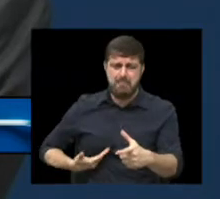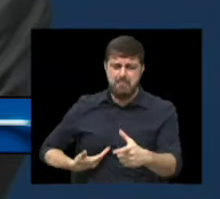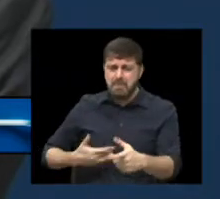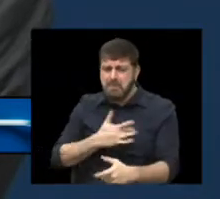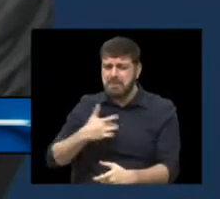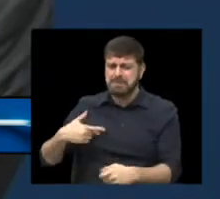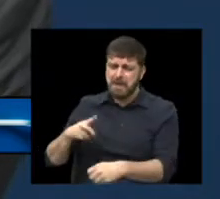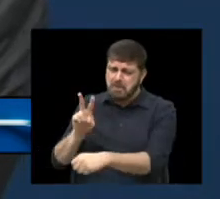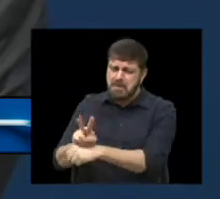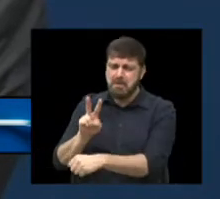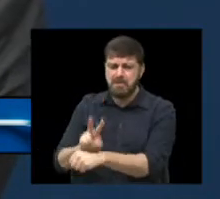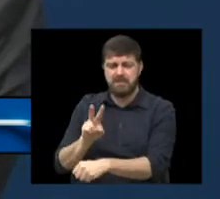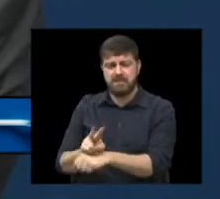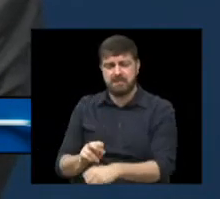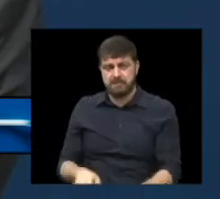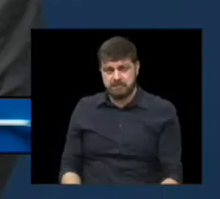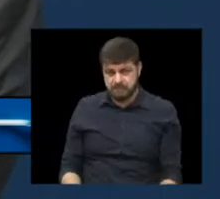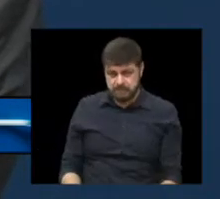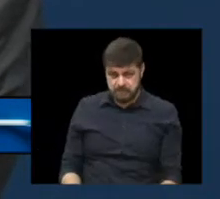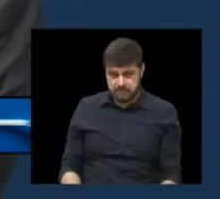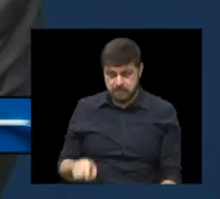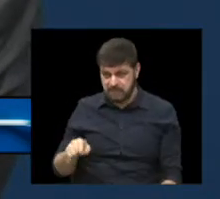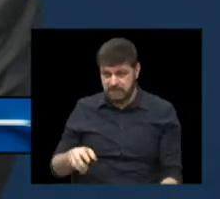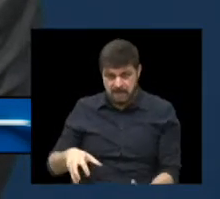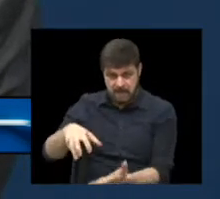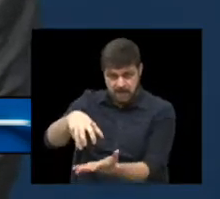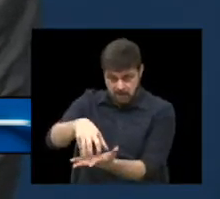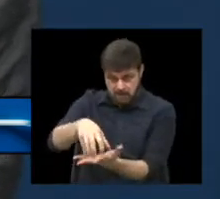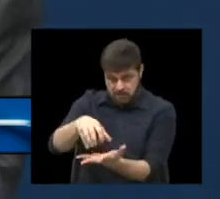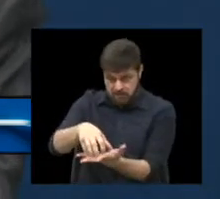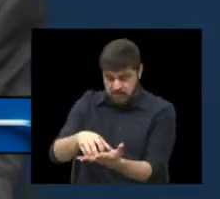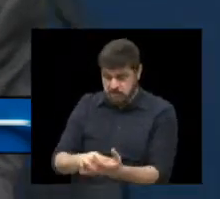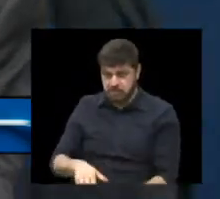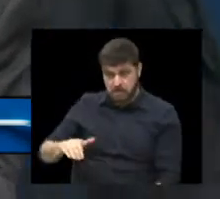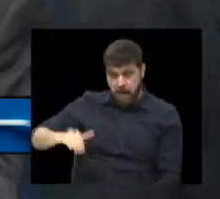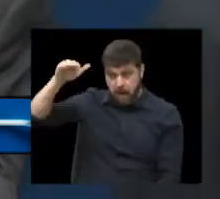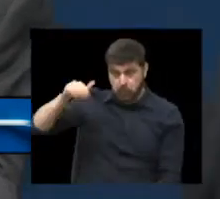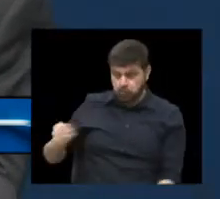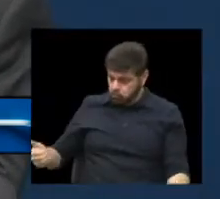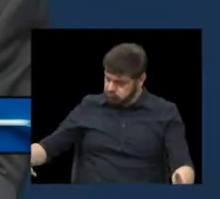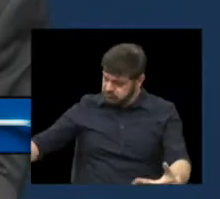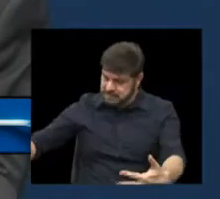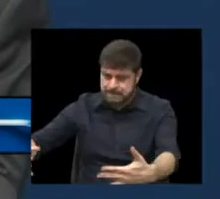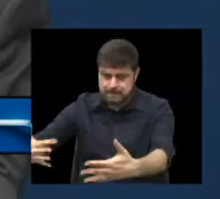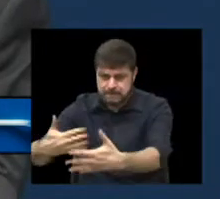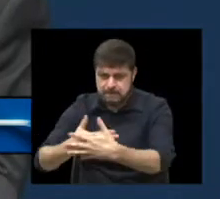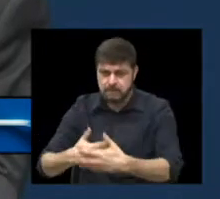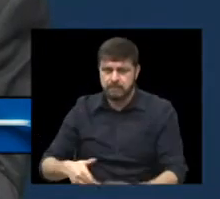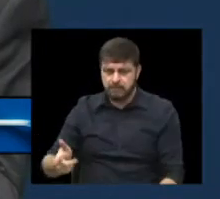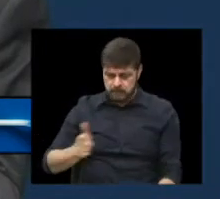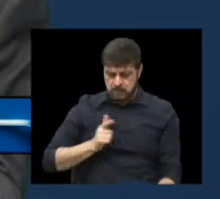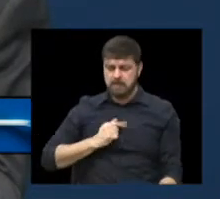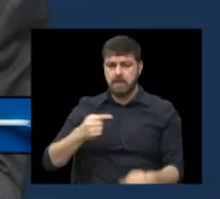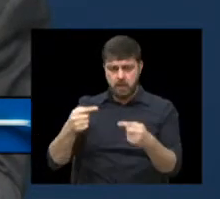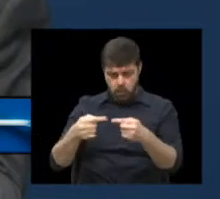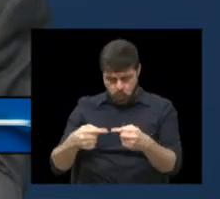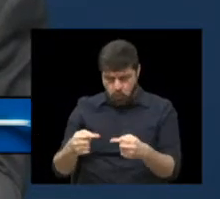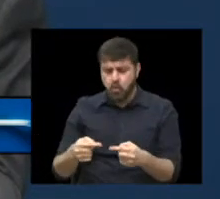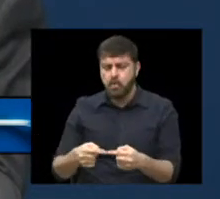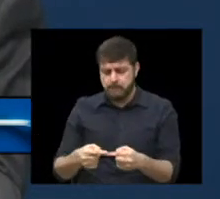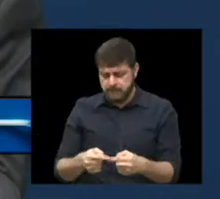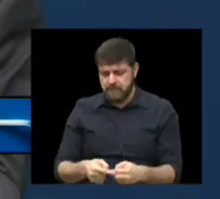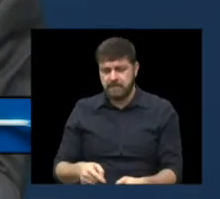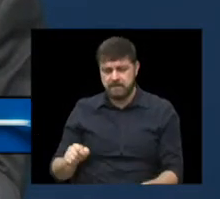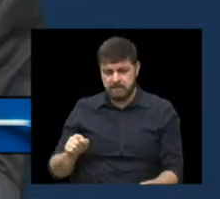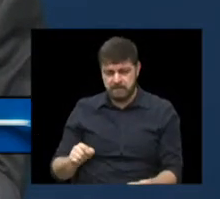né? A unidade de acolhimento transitório, ela é um serviço que está previsto dentro da RAPS, tá? De acolhimento de adultos, ela está